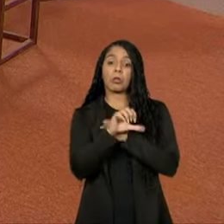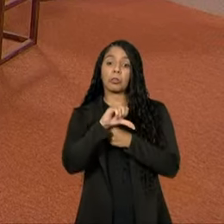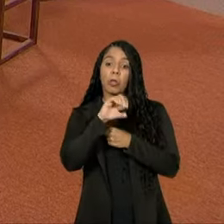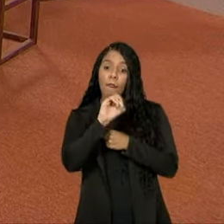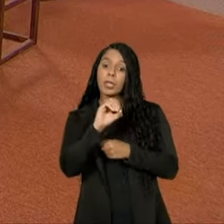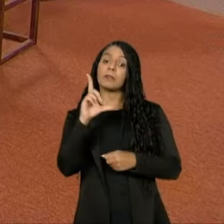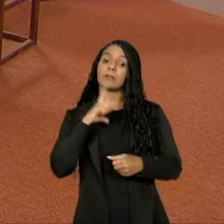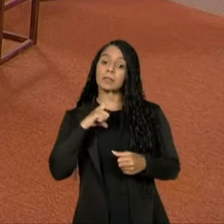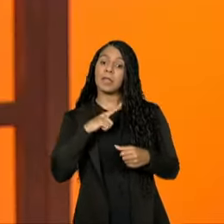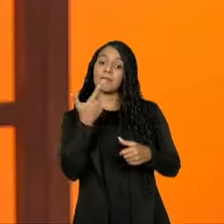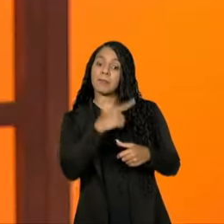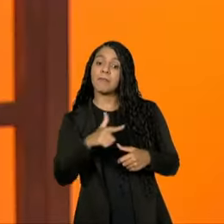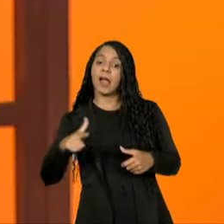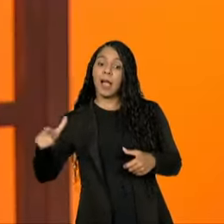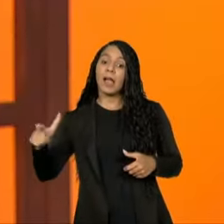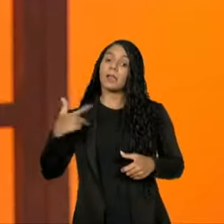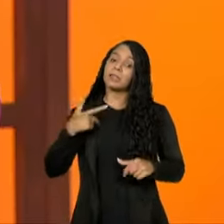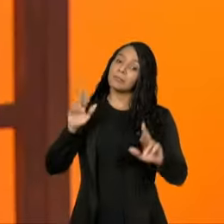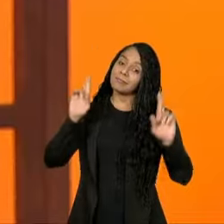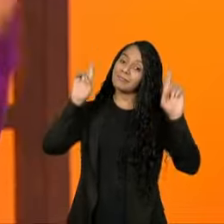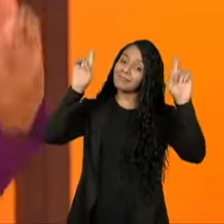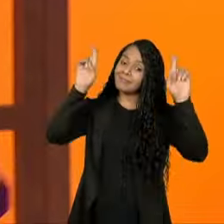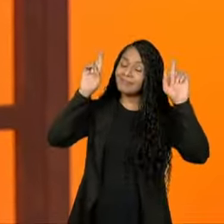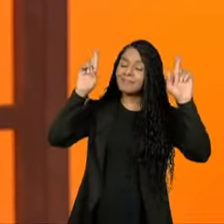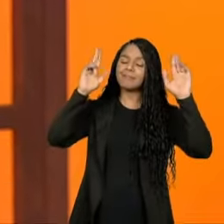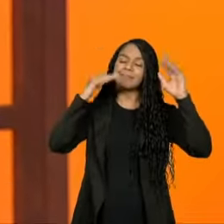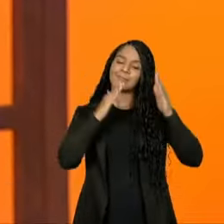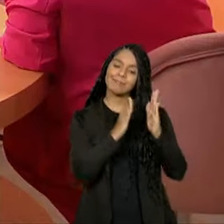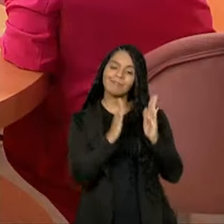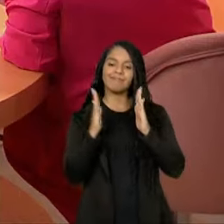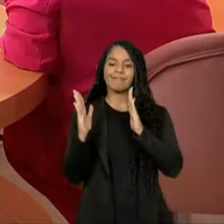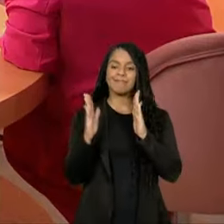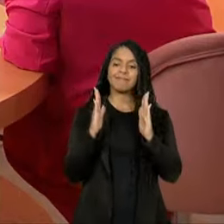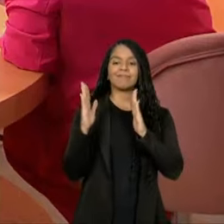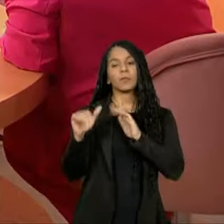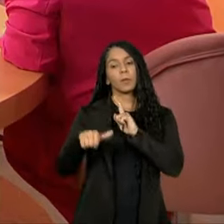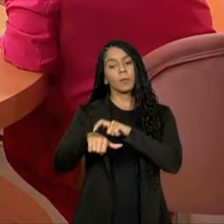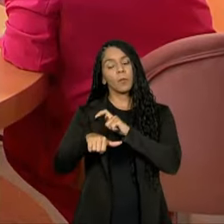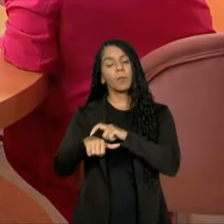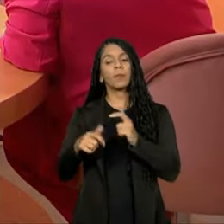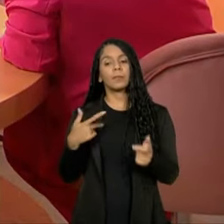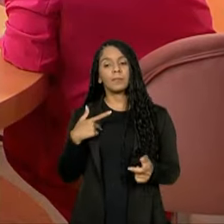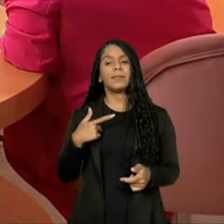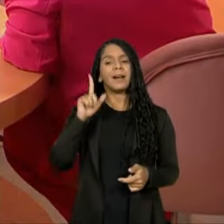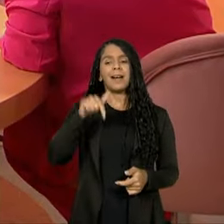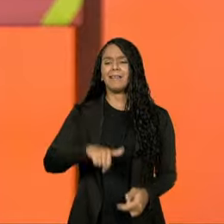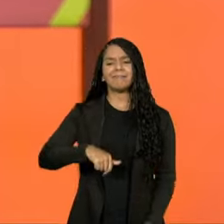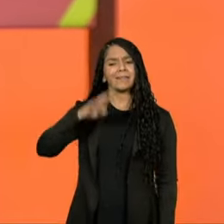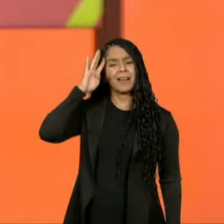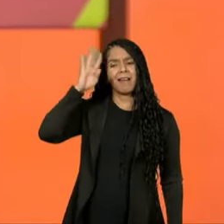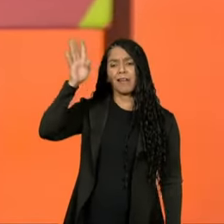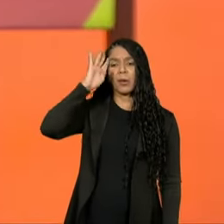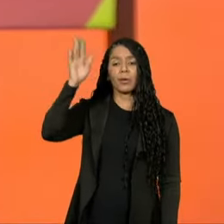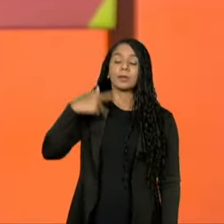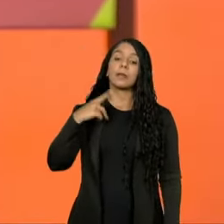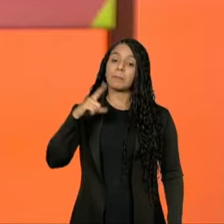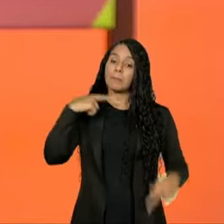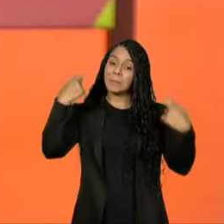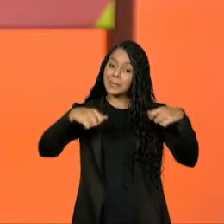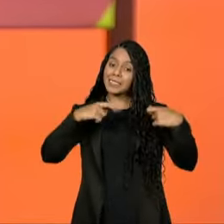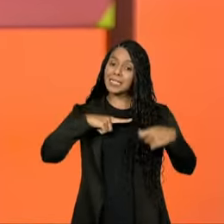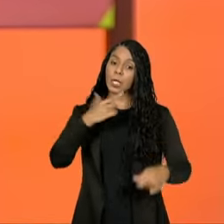deu certo. A gente já teve até mais esperança, né, em alguns momentos. Intervenção não funciona. Você tem que ter um governo